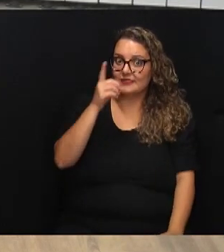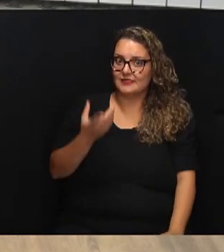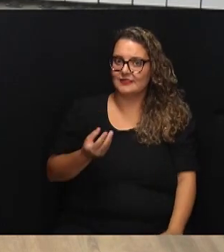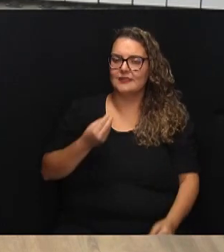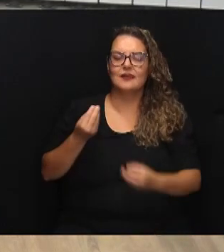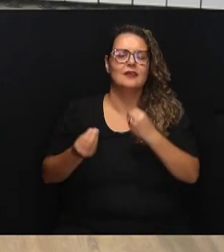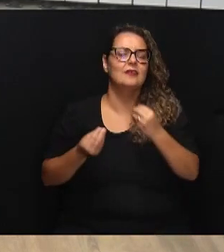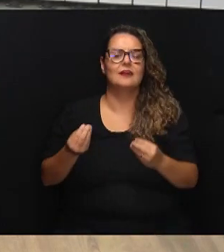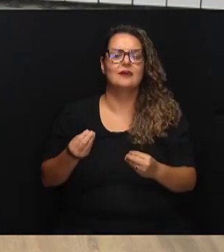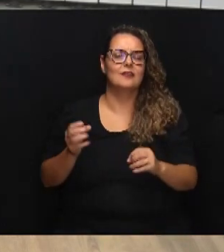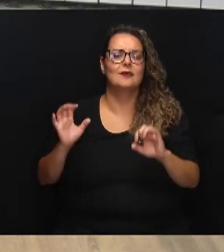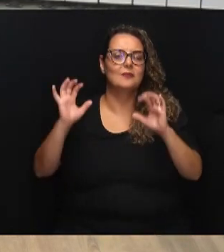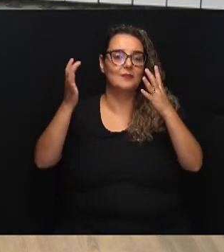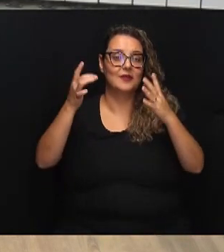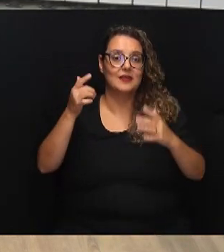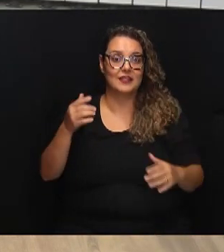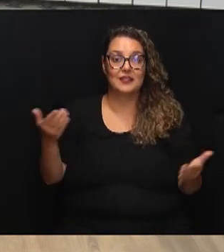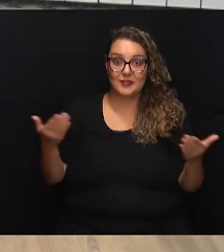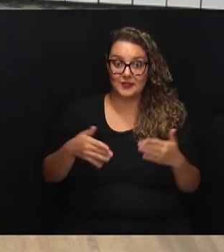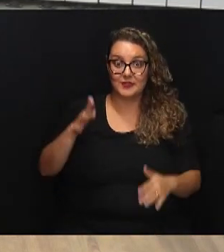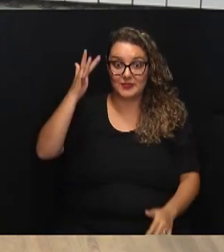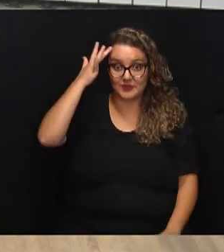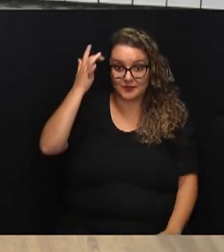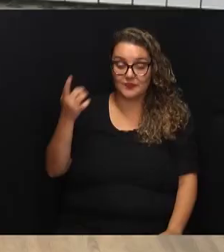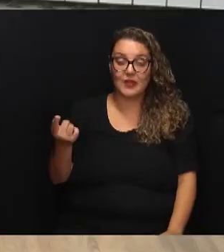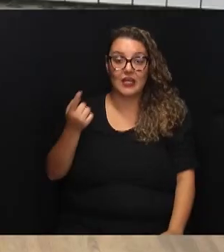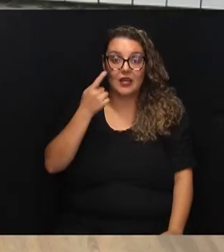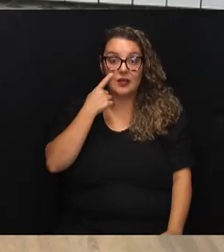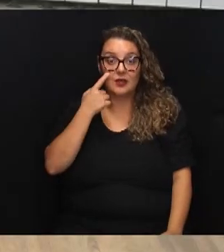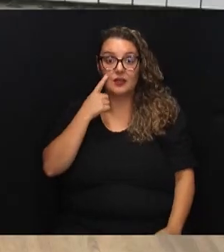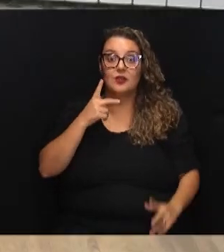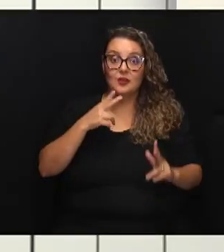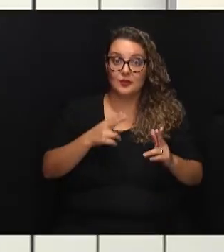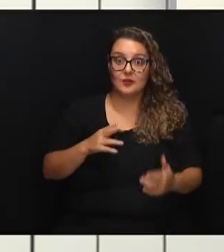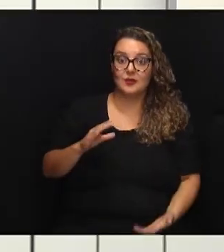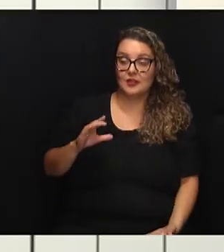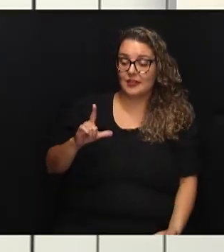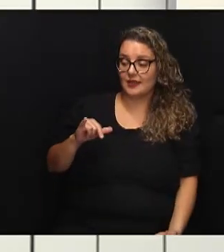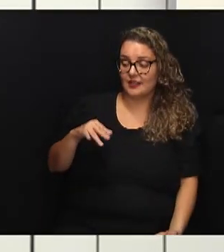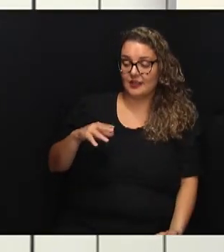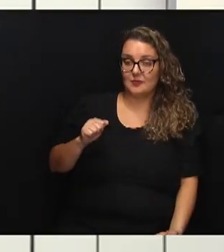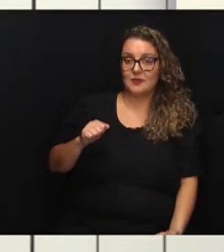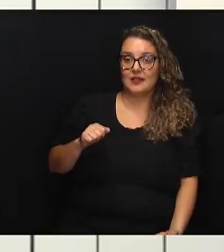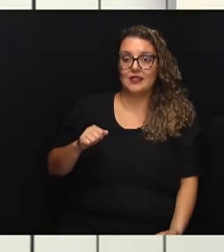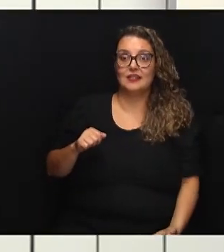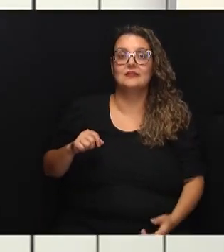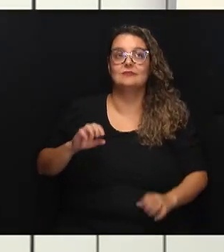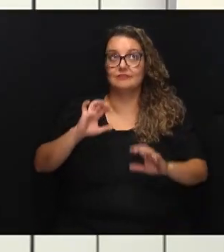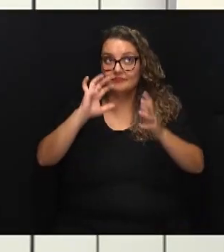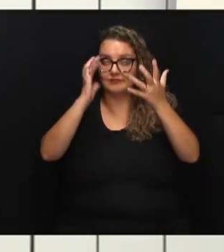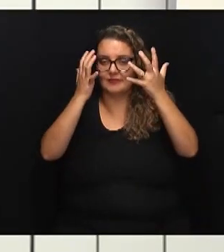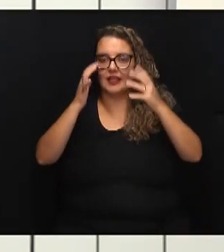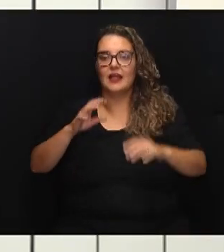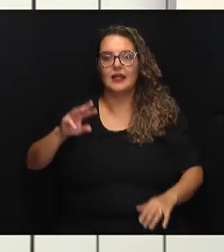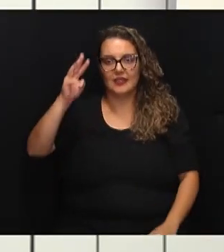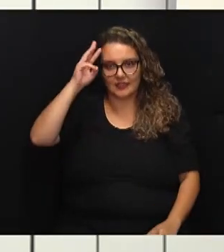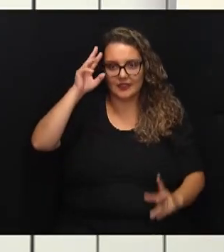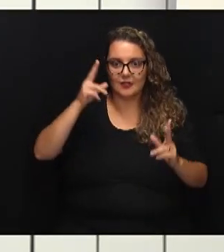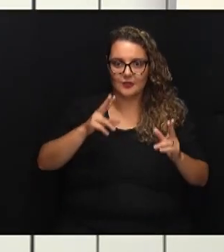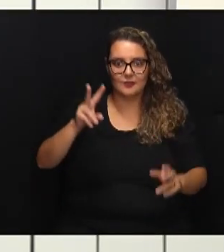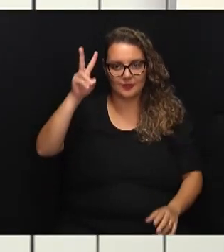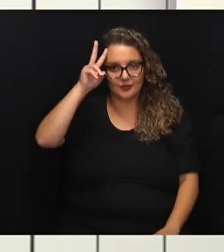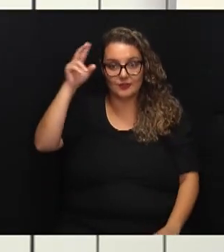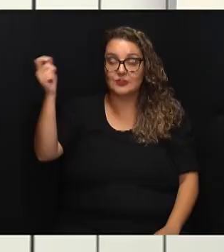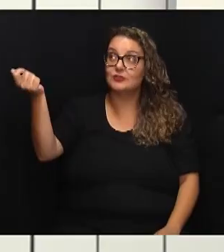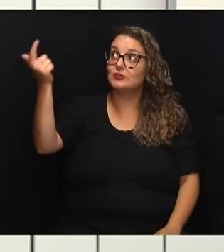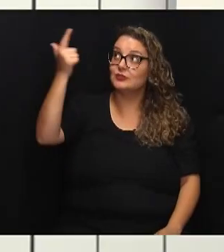vai ficar o tempo entre hoje e amanhã? Olha, de acordo com o Climatempo, a terça-feira será como esta segunda, de